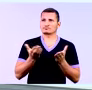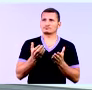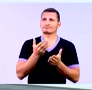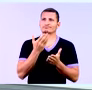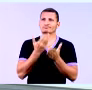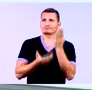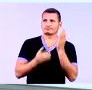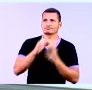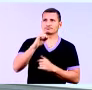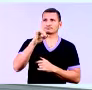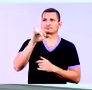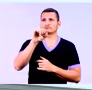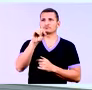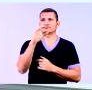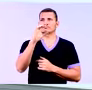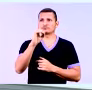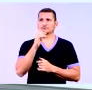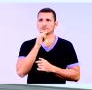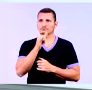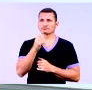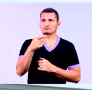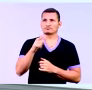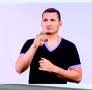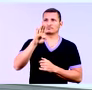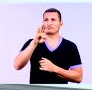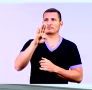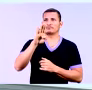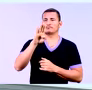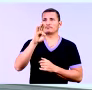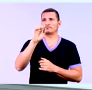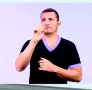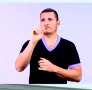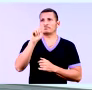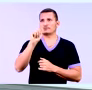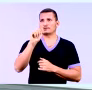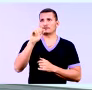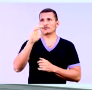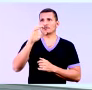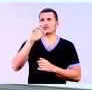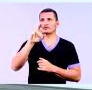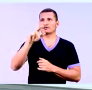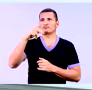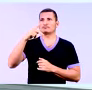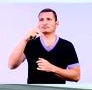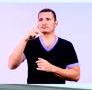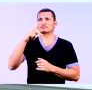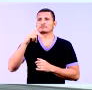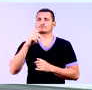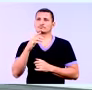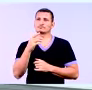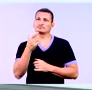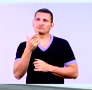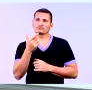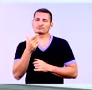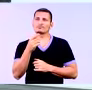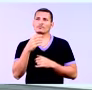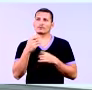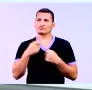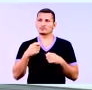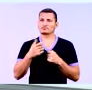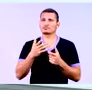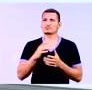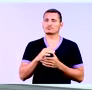o disco. Se nós não tivermos um backup, nós não vamos recuperar. Entende? Então, esses aspectos devem ser